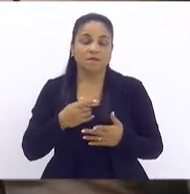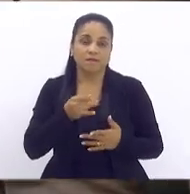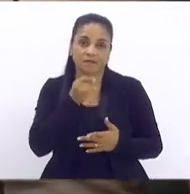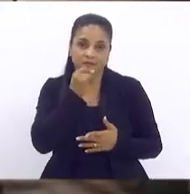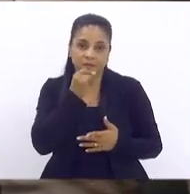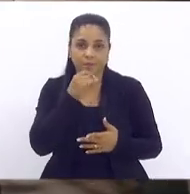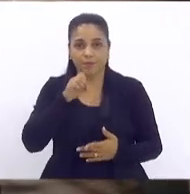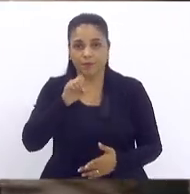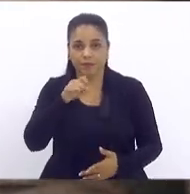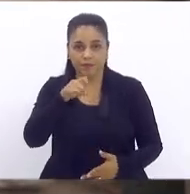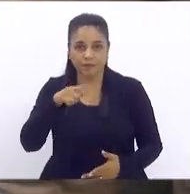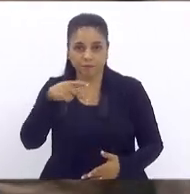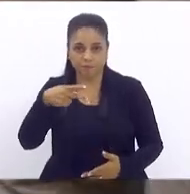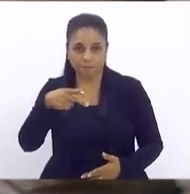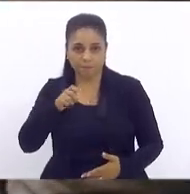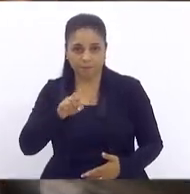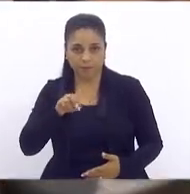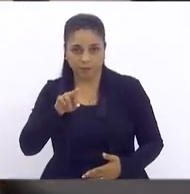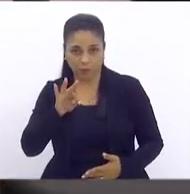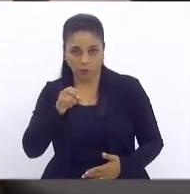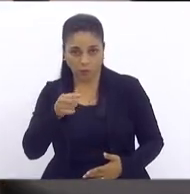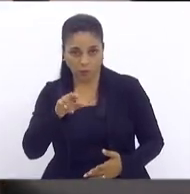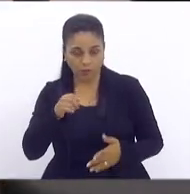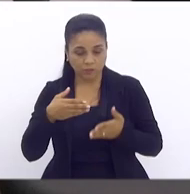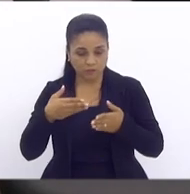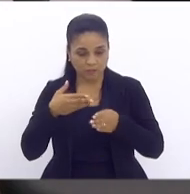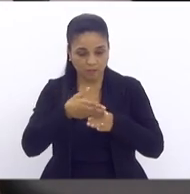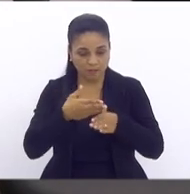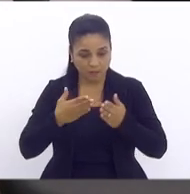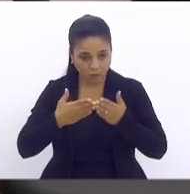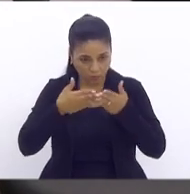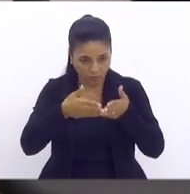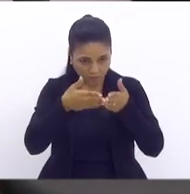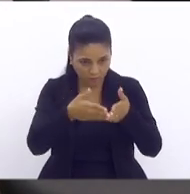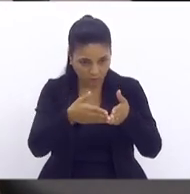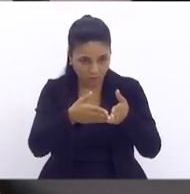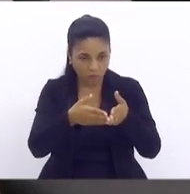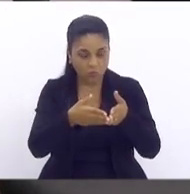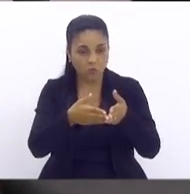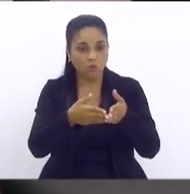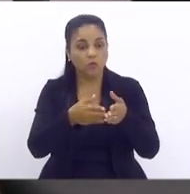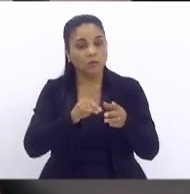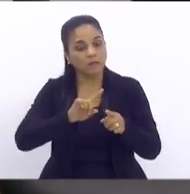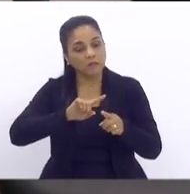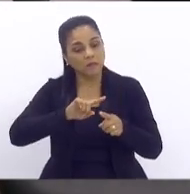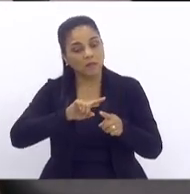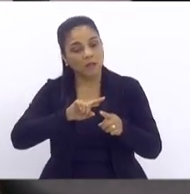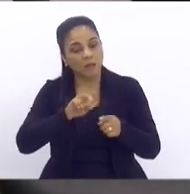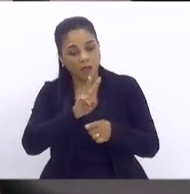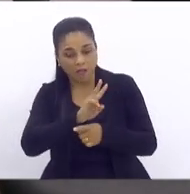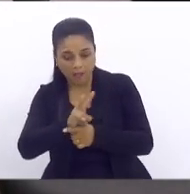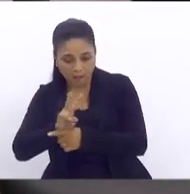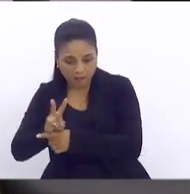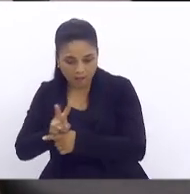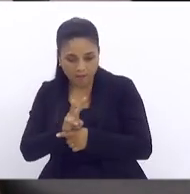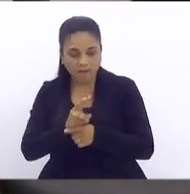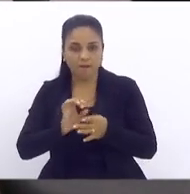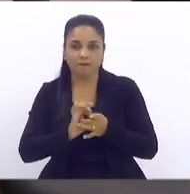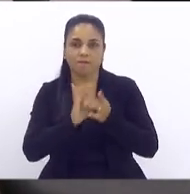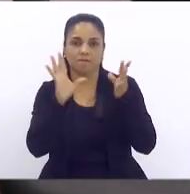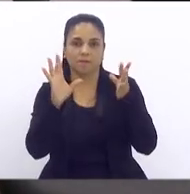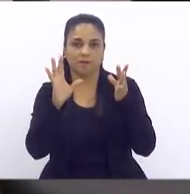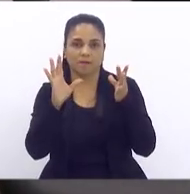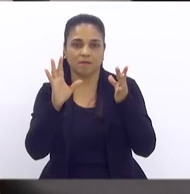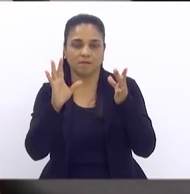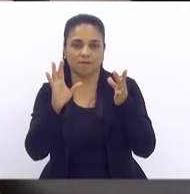eles só podem embarcar em navios depois que a vigilância sanitária libera a inspeção, ou